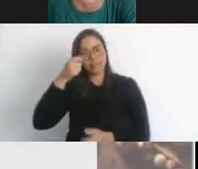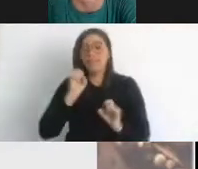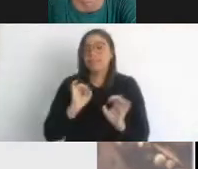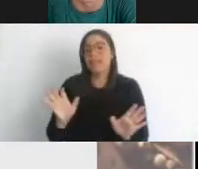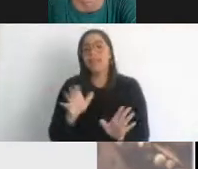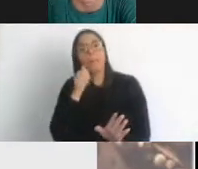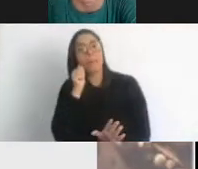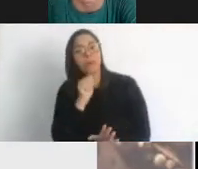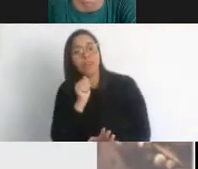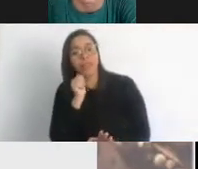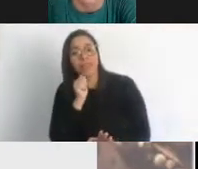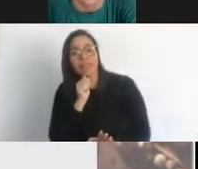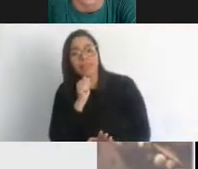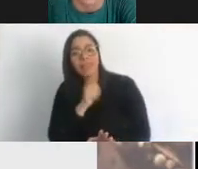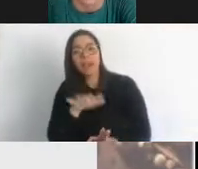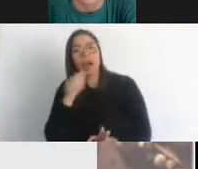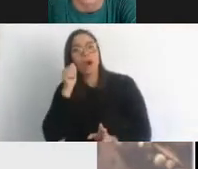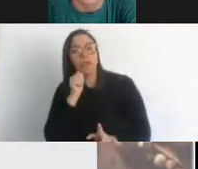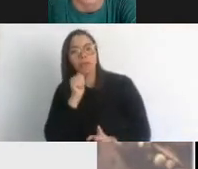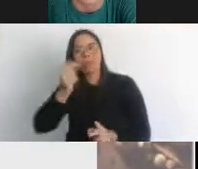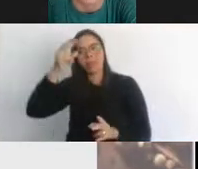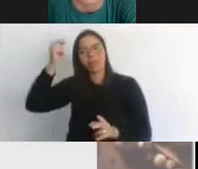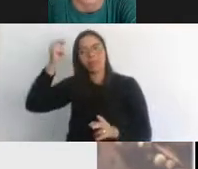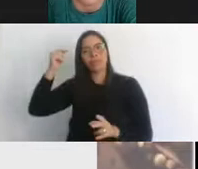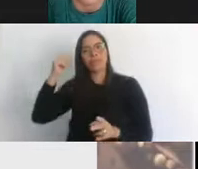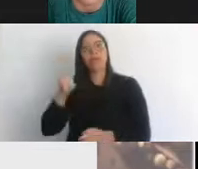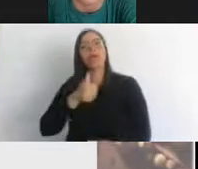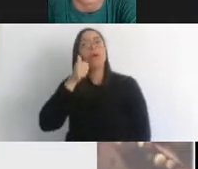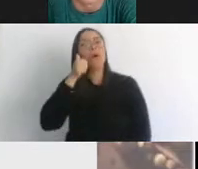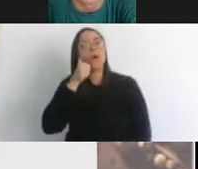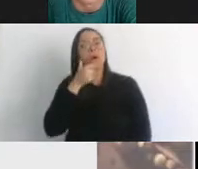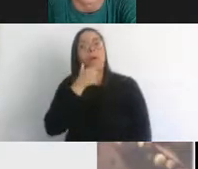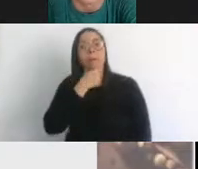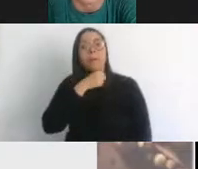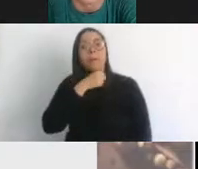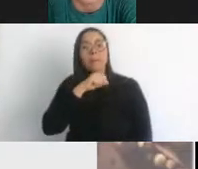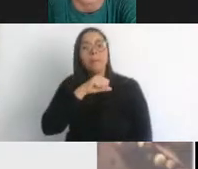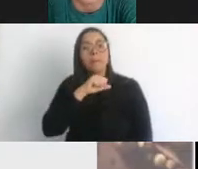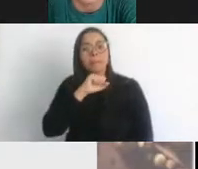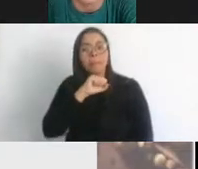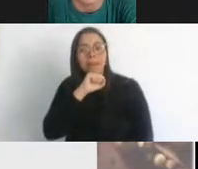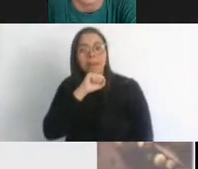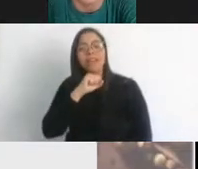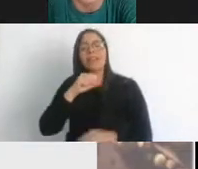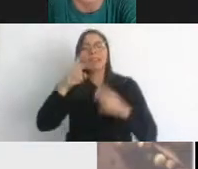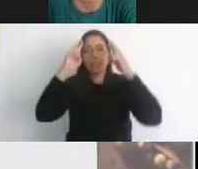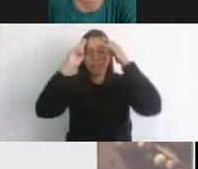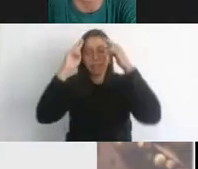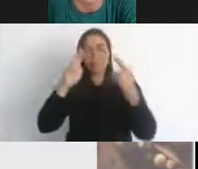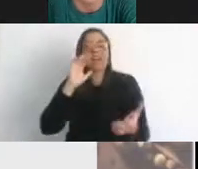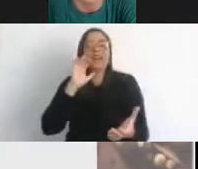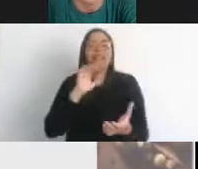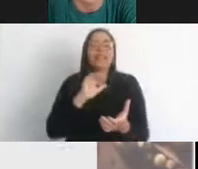e o que é um conceito de mulher para aquele período mãe que casa que é respeitada que tem família